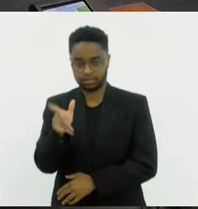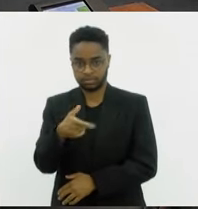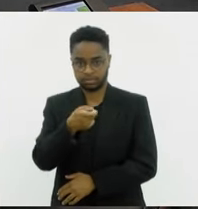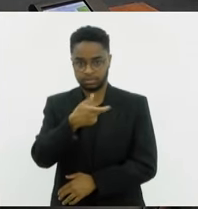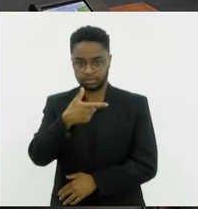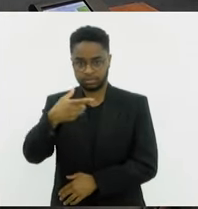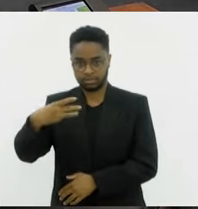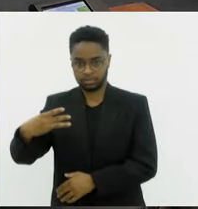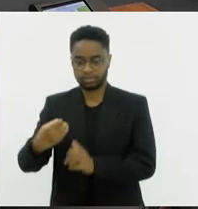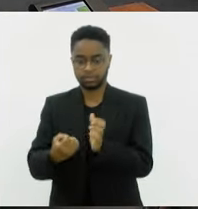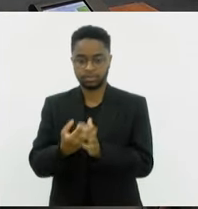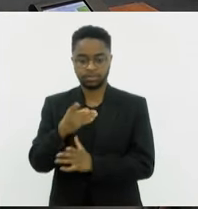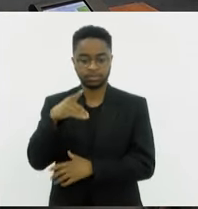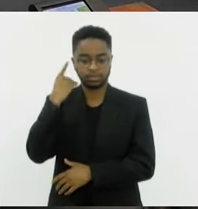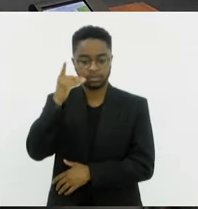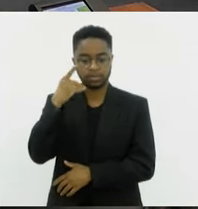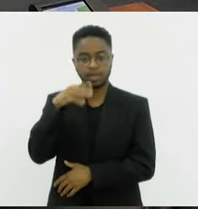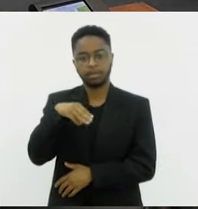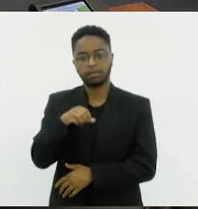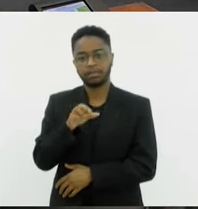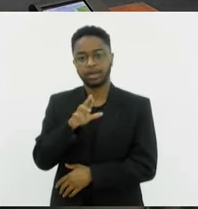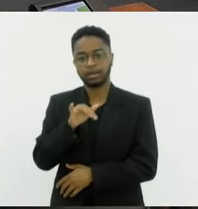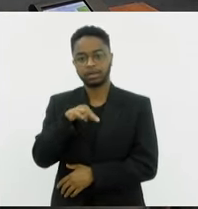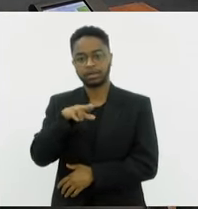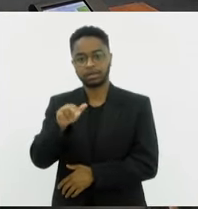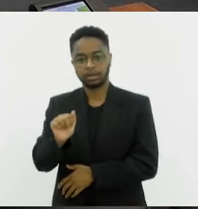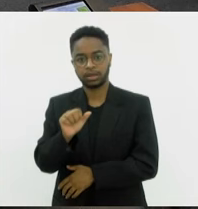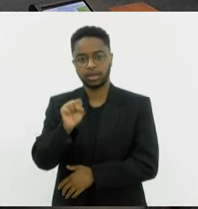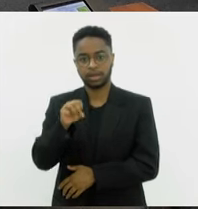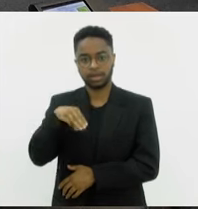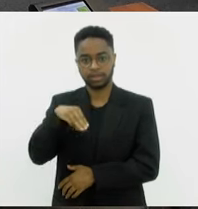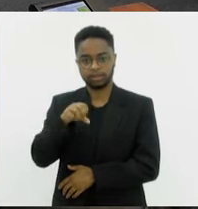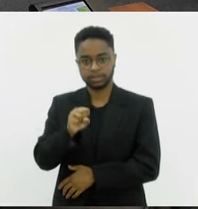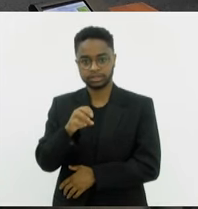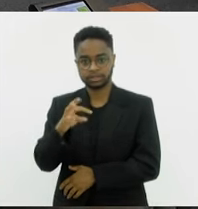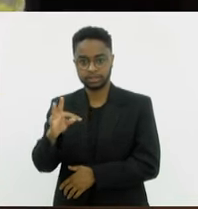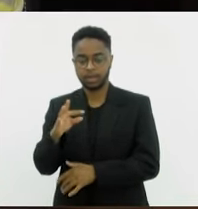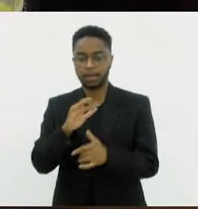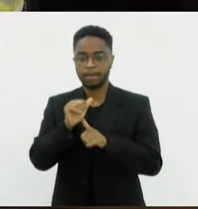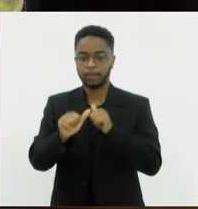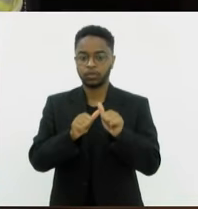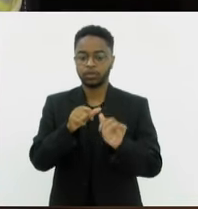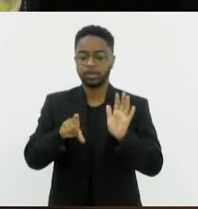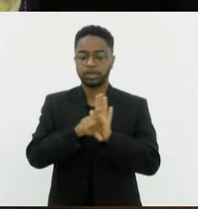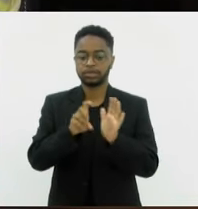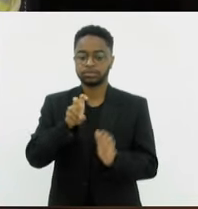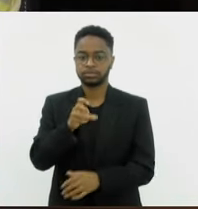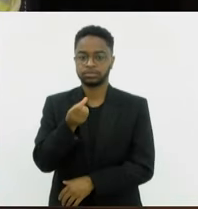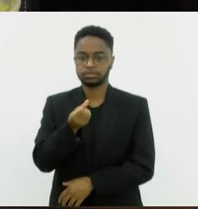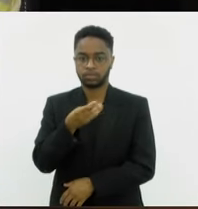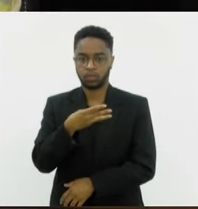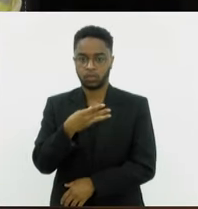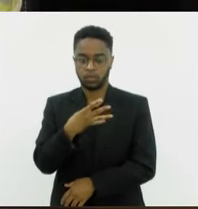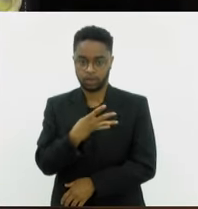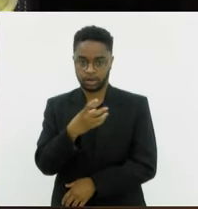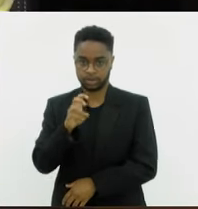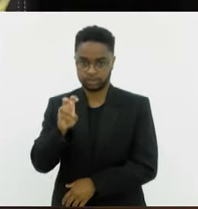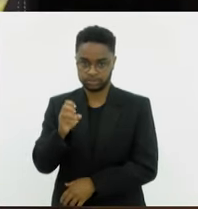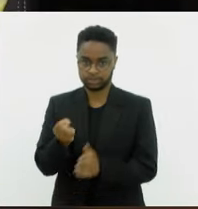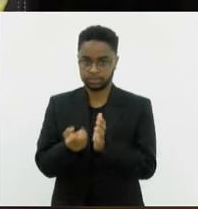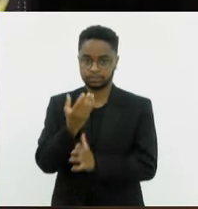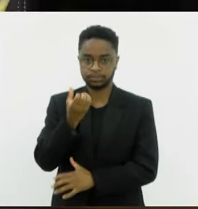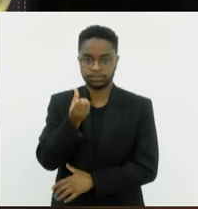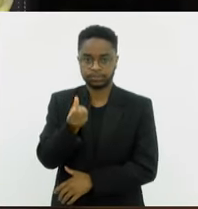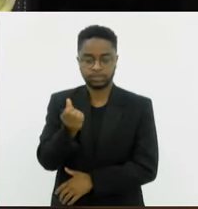735/2023, de autoria da deputada Marina, do MST, que altera a lei número 5.645, de 6